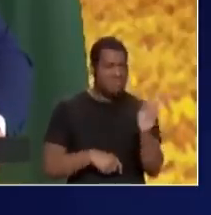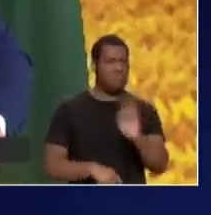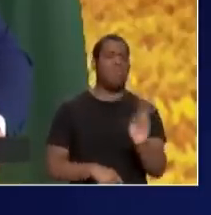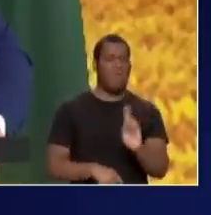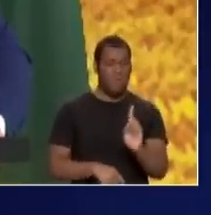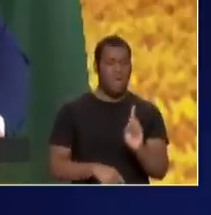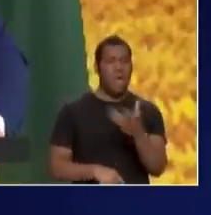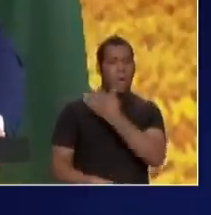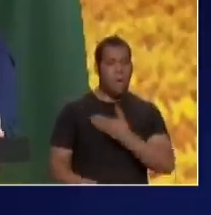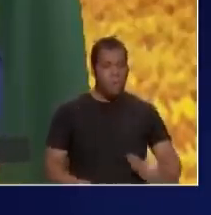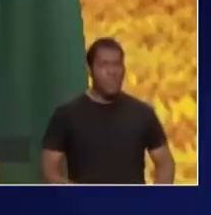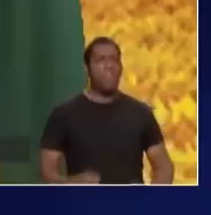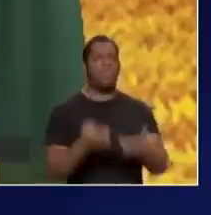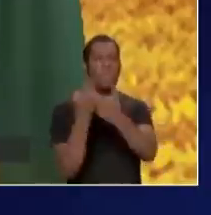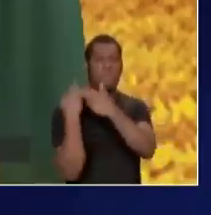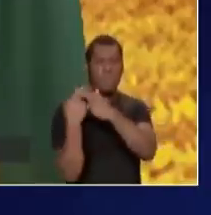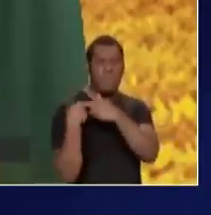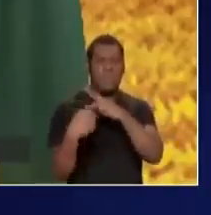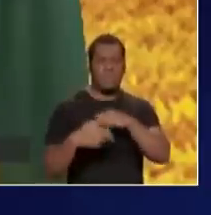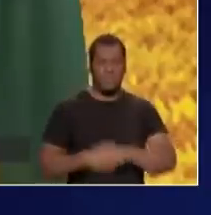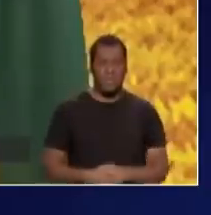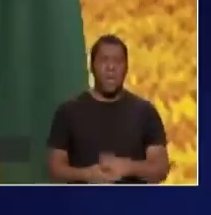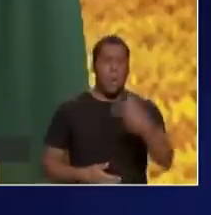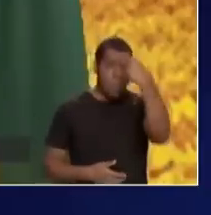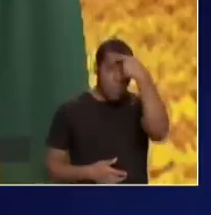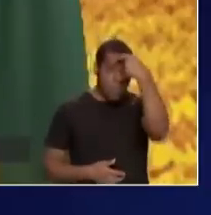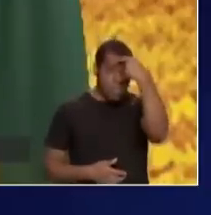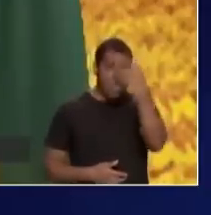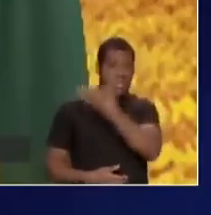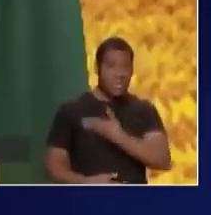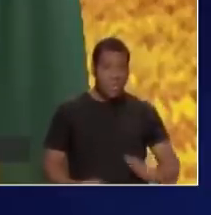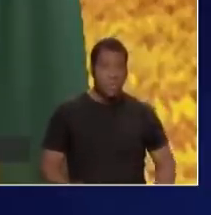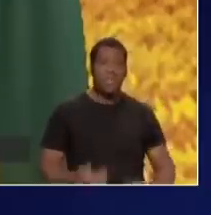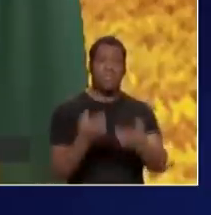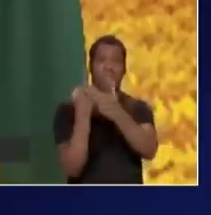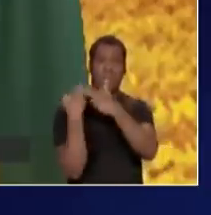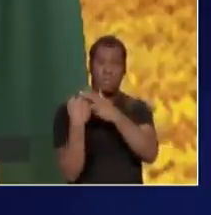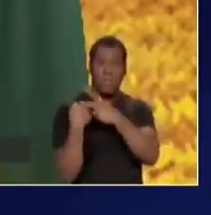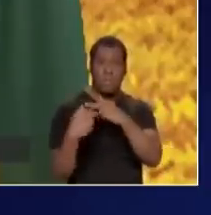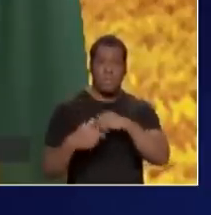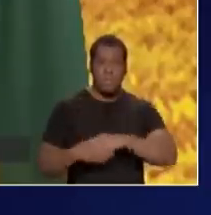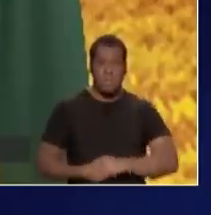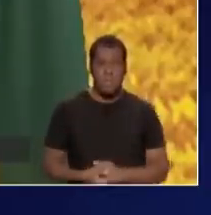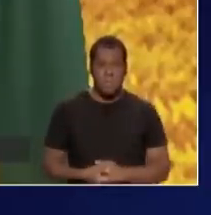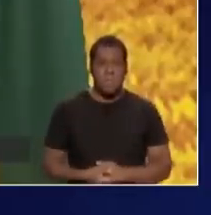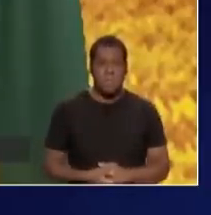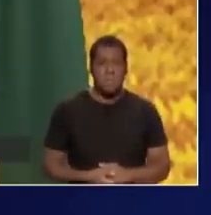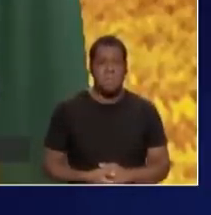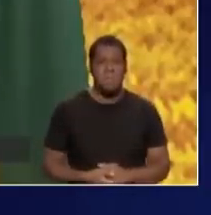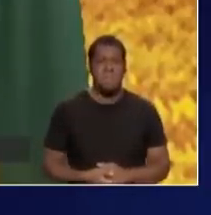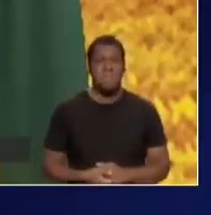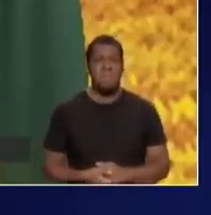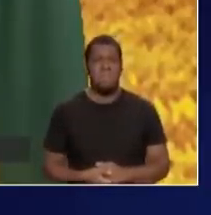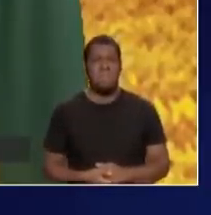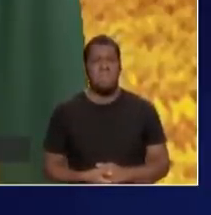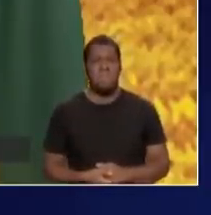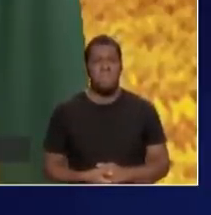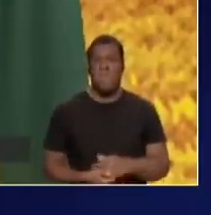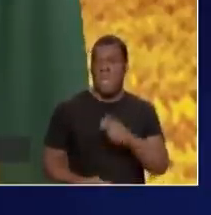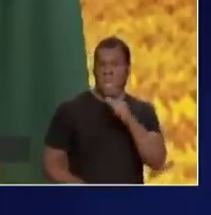assim a cabeça do governo responsável não tenha pequinês de ficar